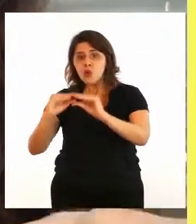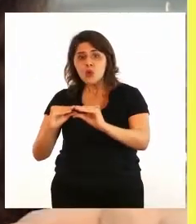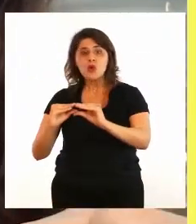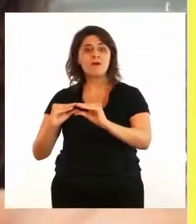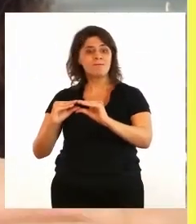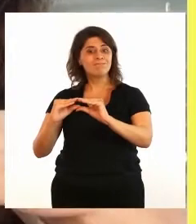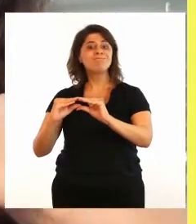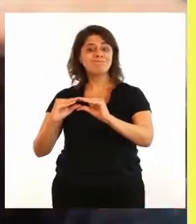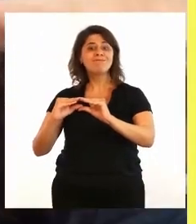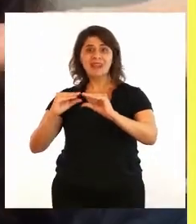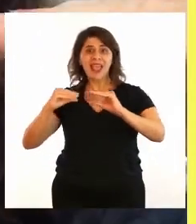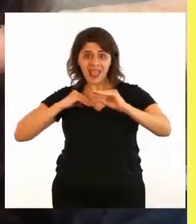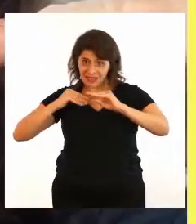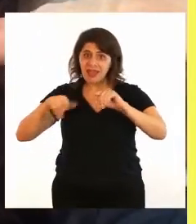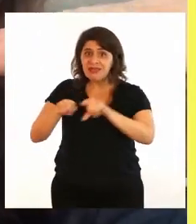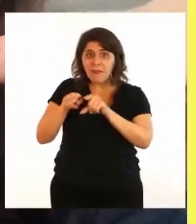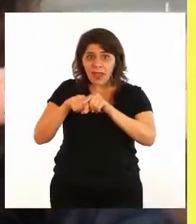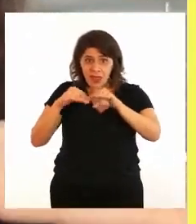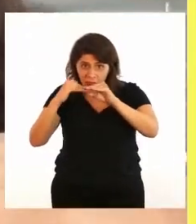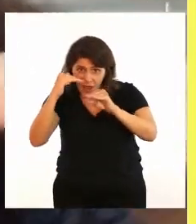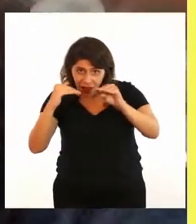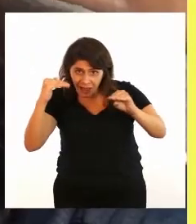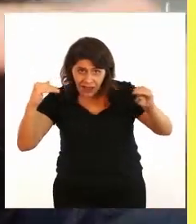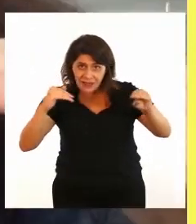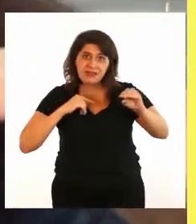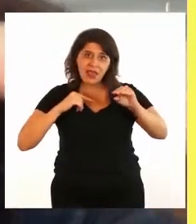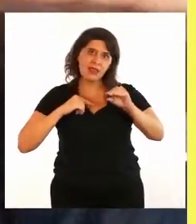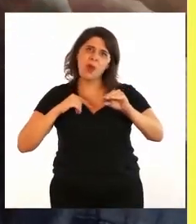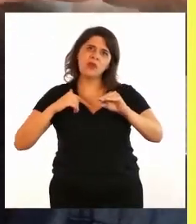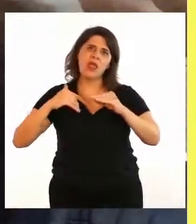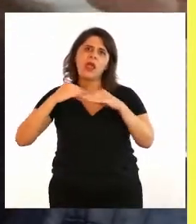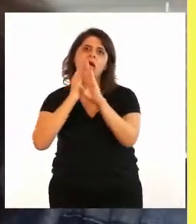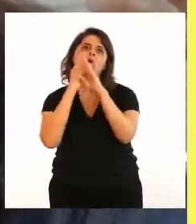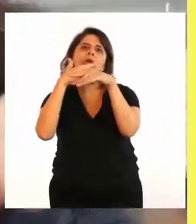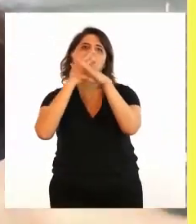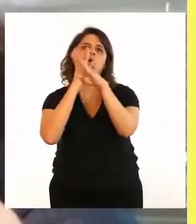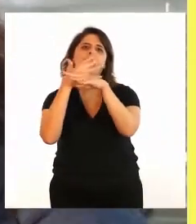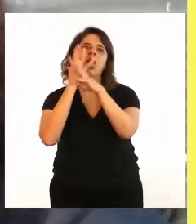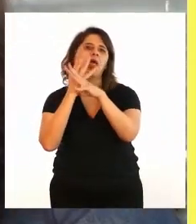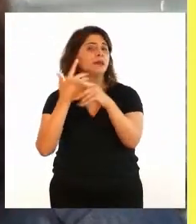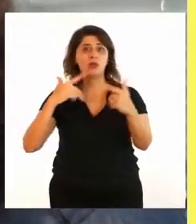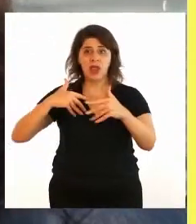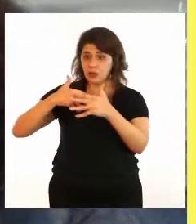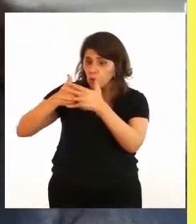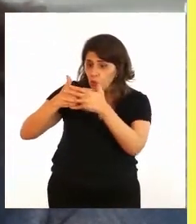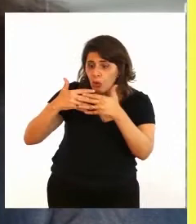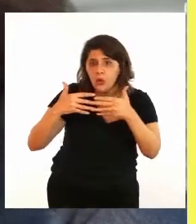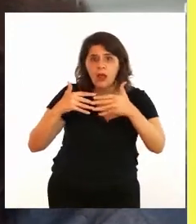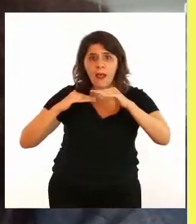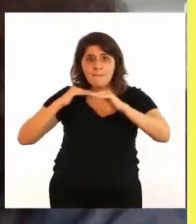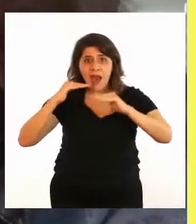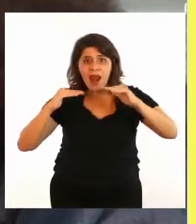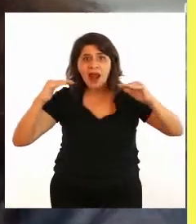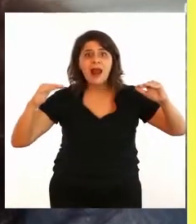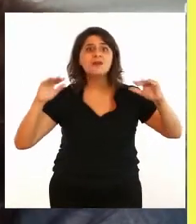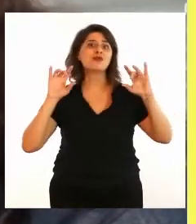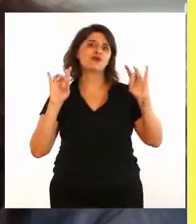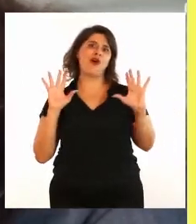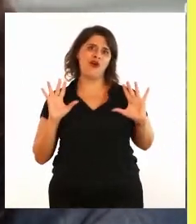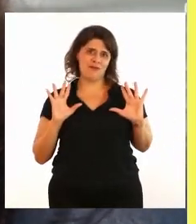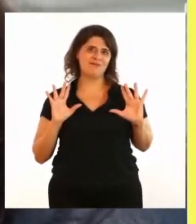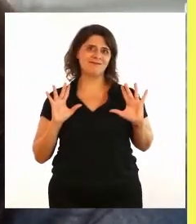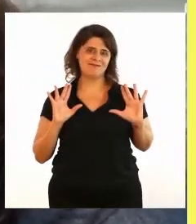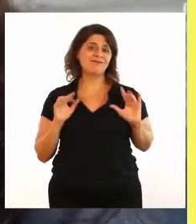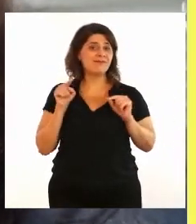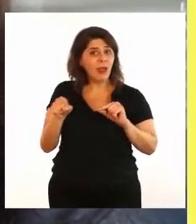achatadinho e tudo na mesma orientação. Não é um para cima e um para baixo, são todos na paralela. Então,